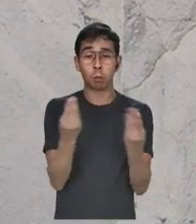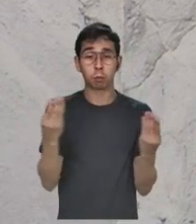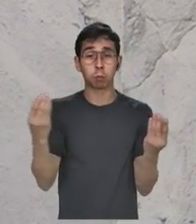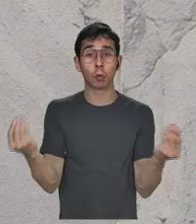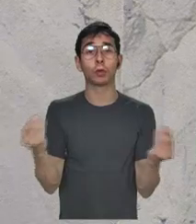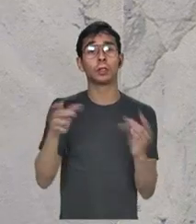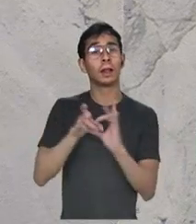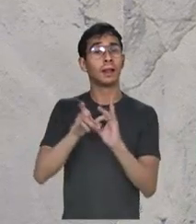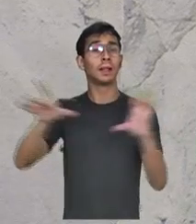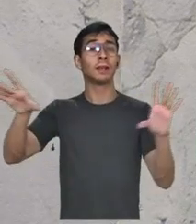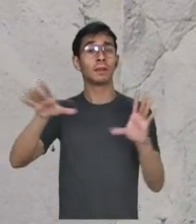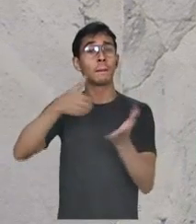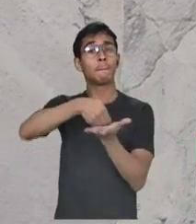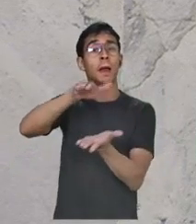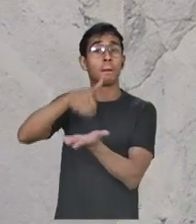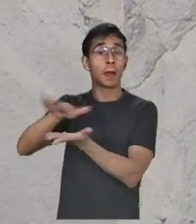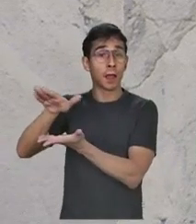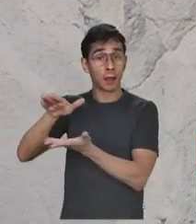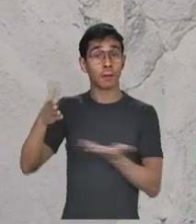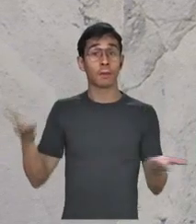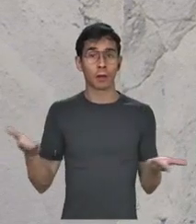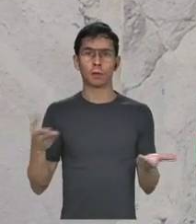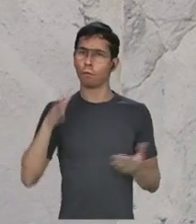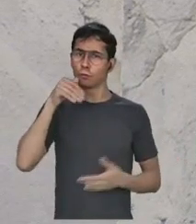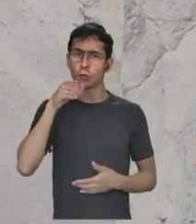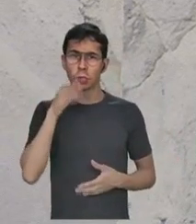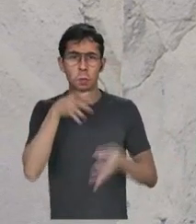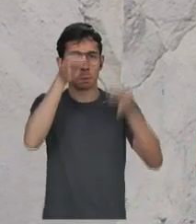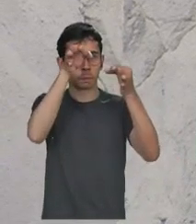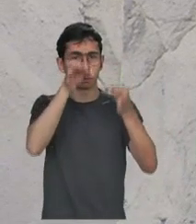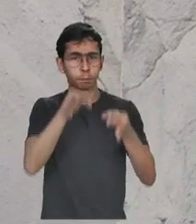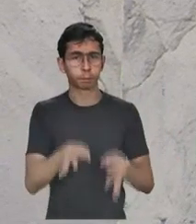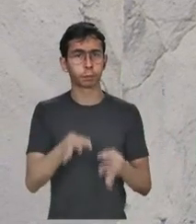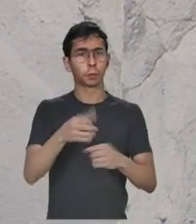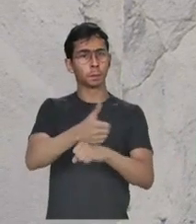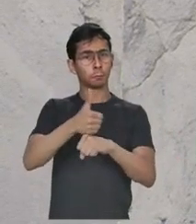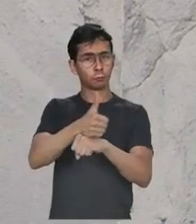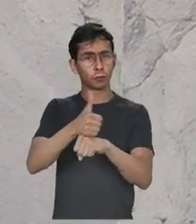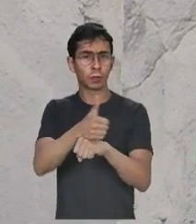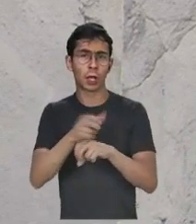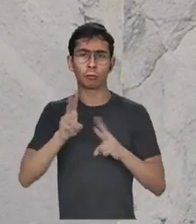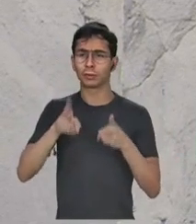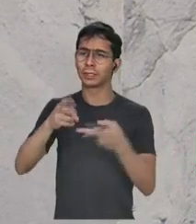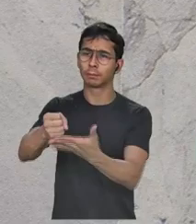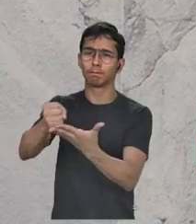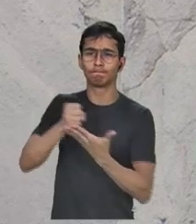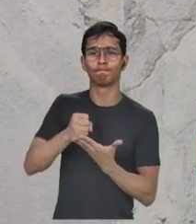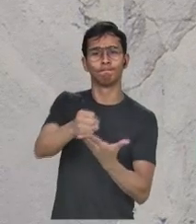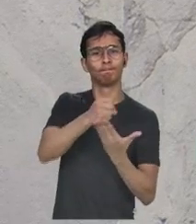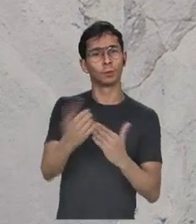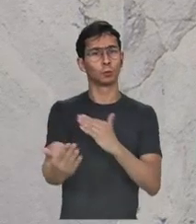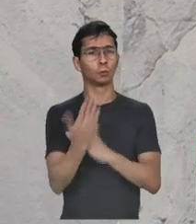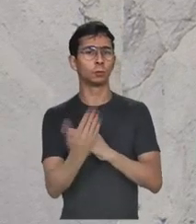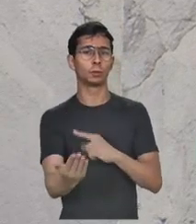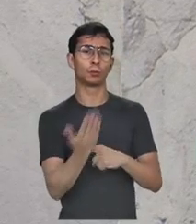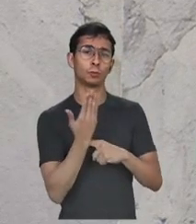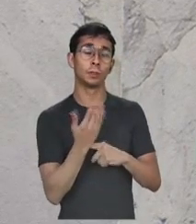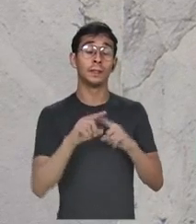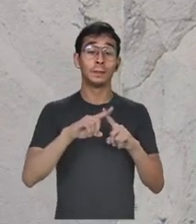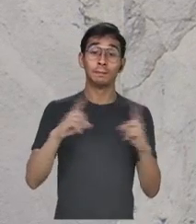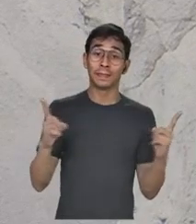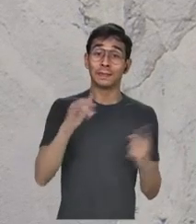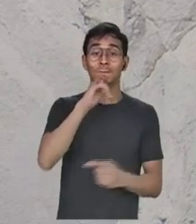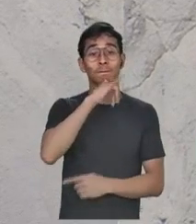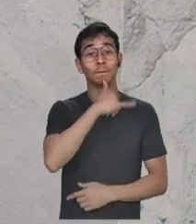funcionários competentes pessoas que estão sempre nos apoiando nos auxiliando e infelizmente